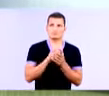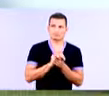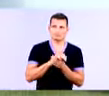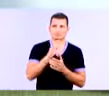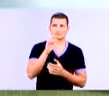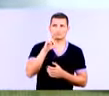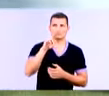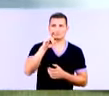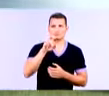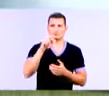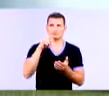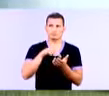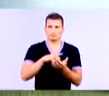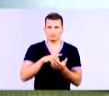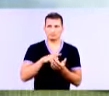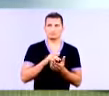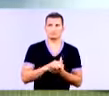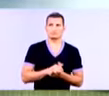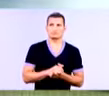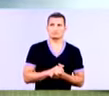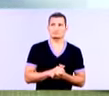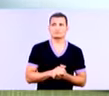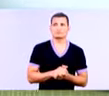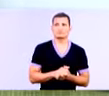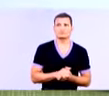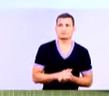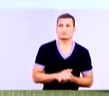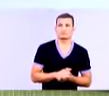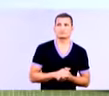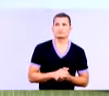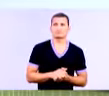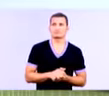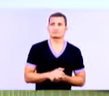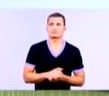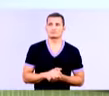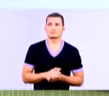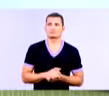que casado é verdadeiro, significa que aquela pessoa é casada, né?